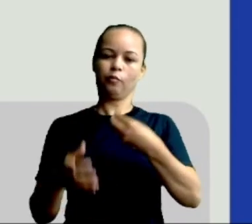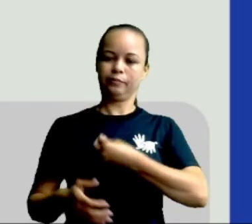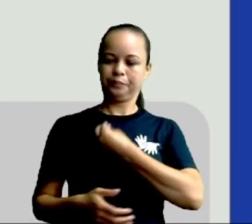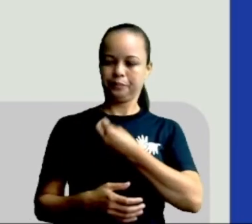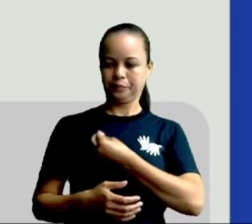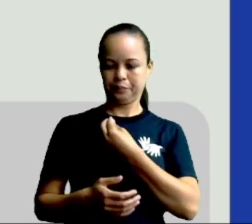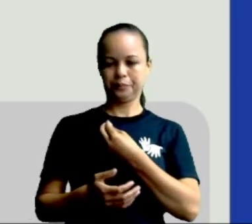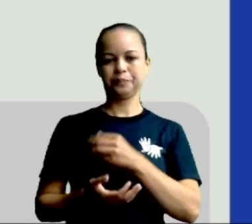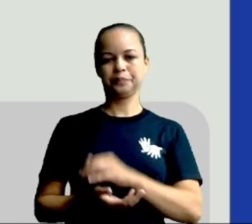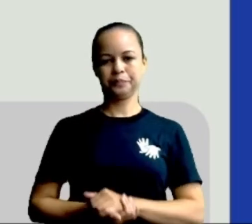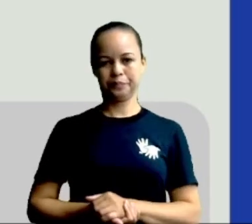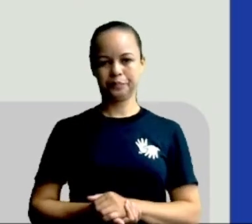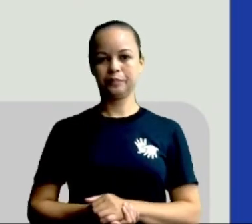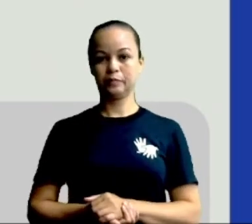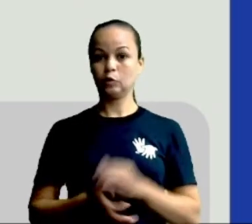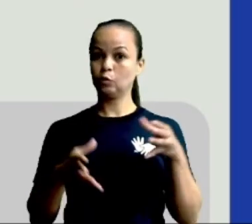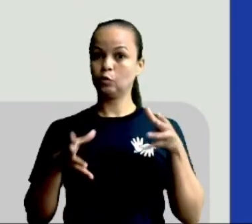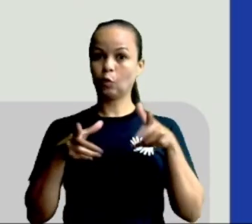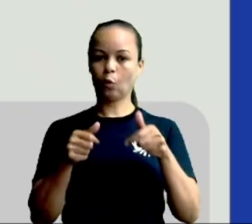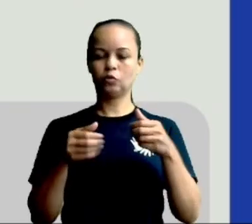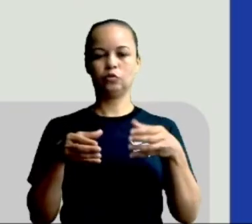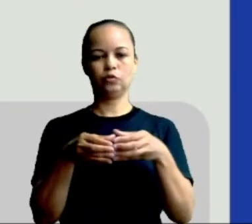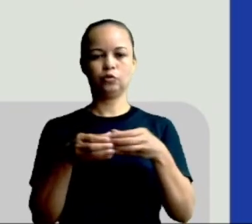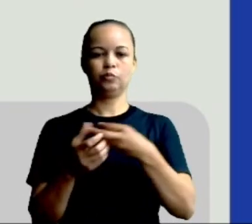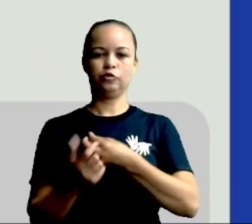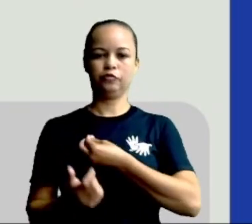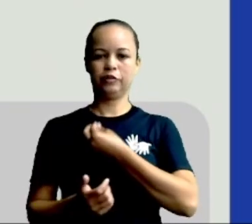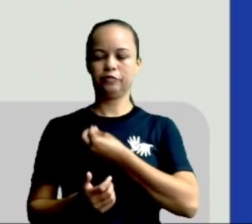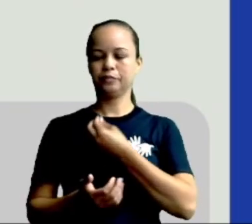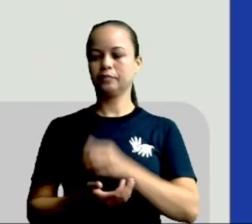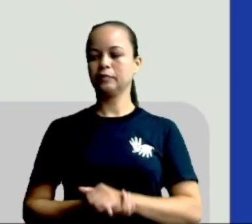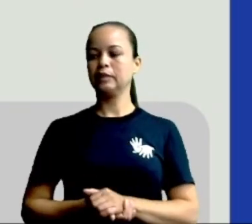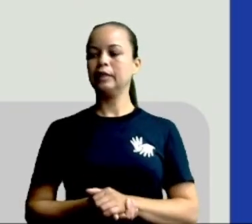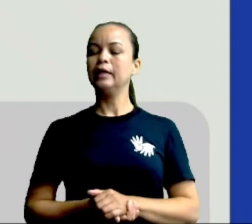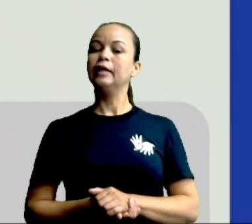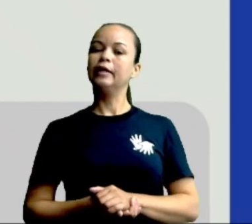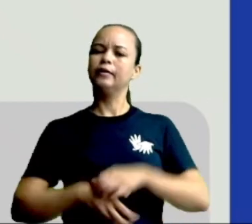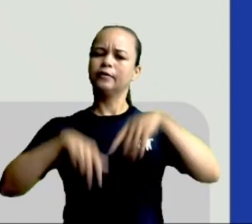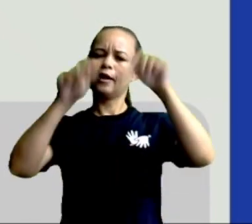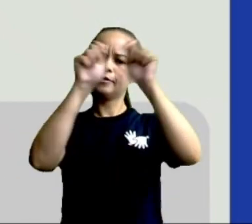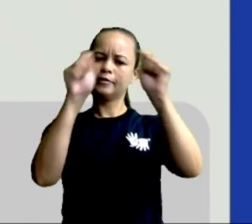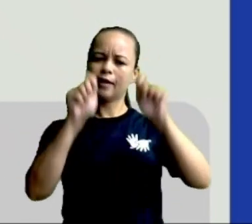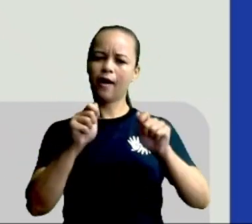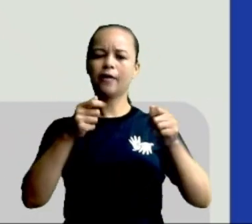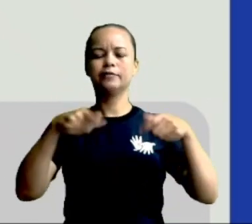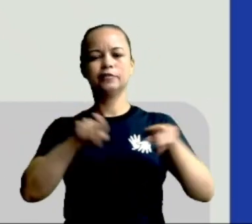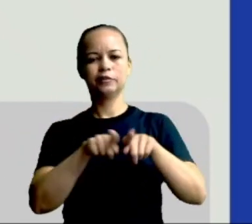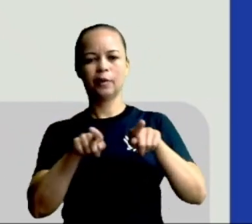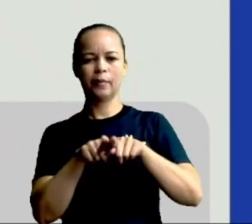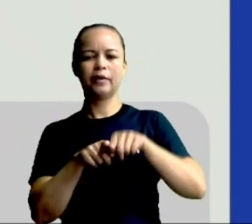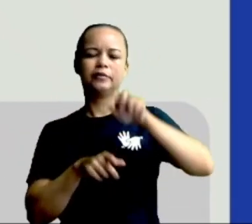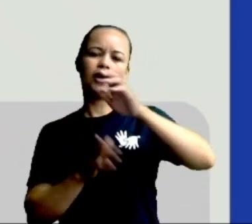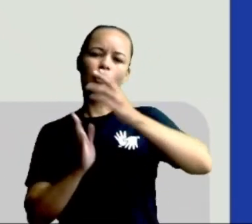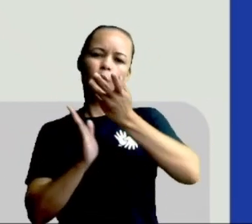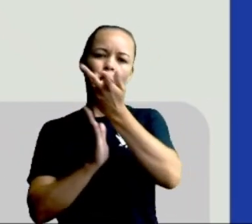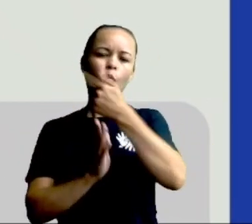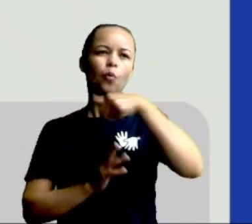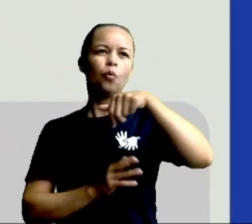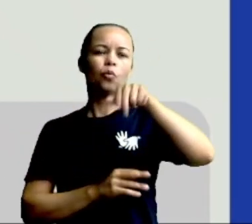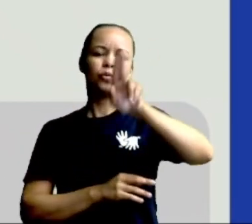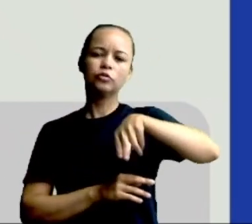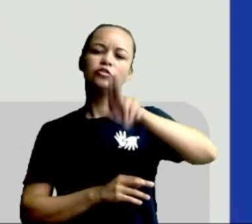gente, todos os seres vivos. E nas artes também ela é utilizada.